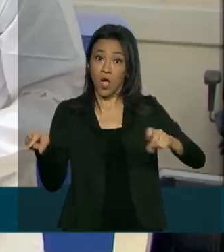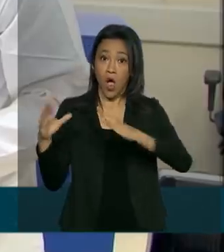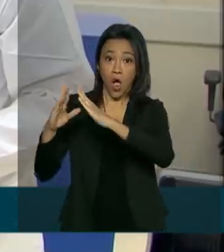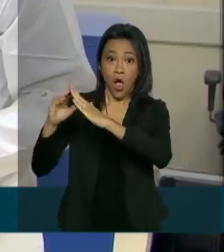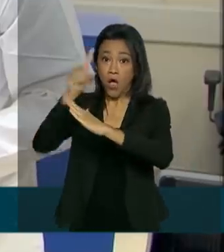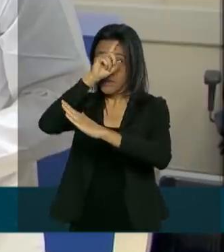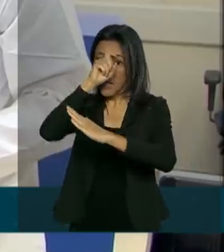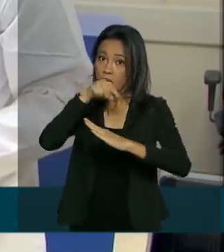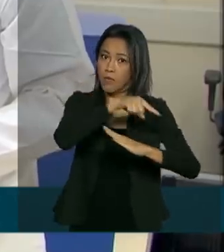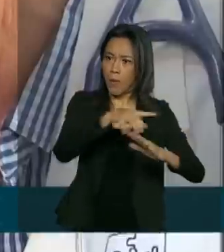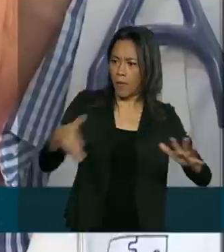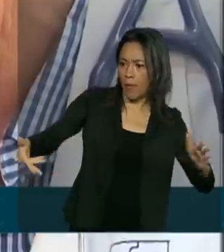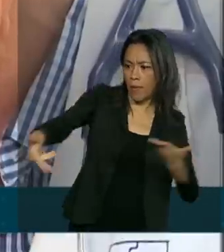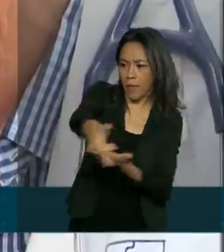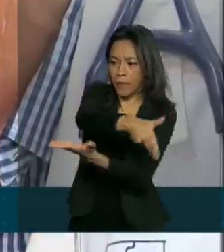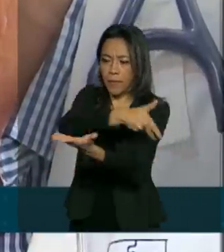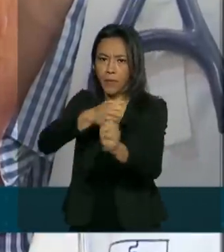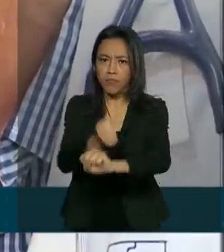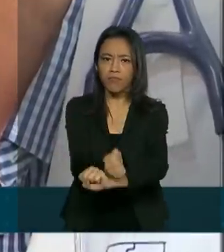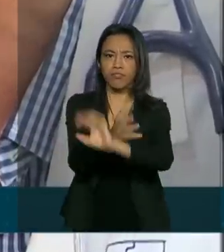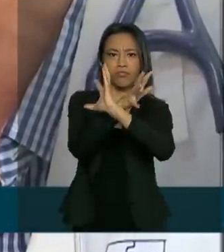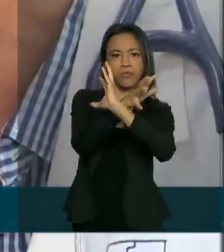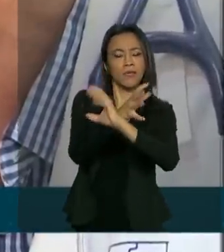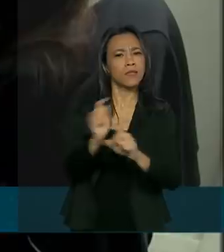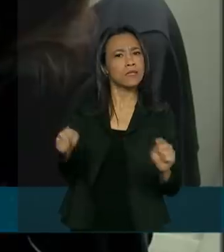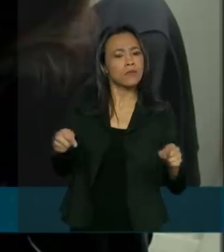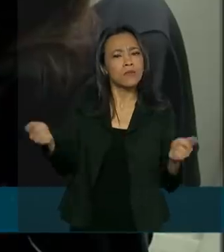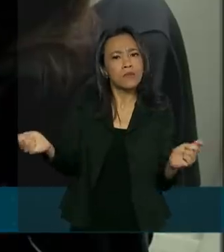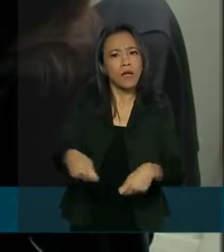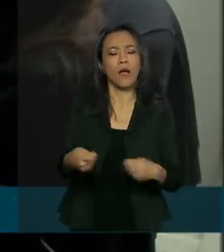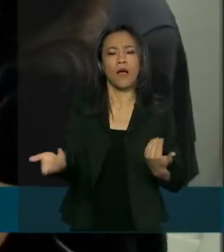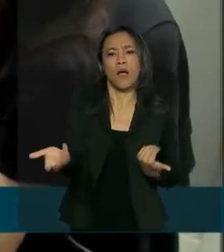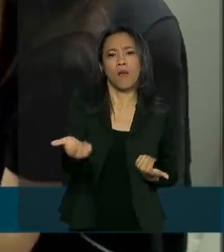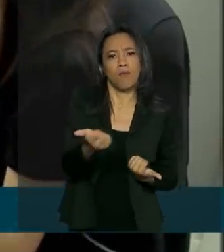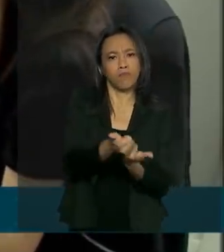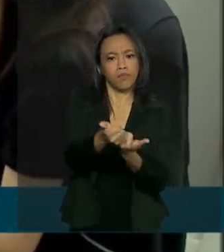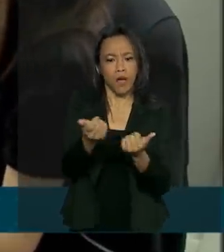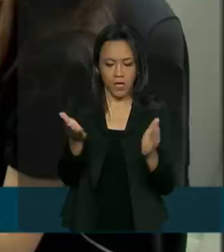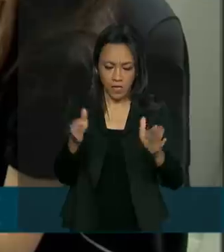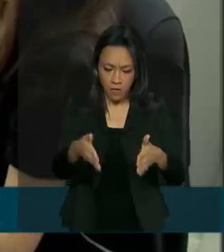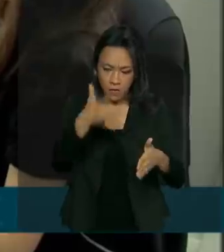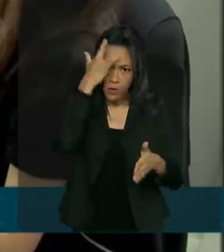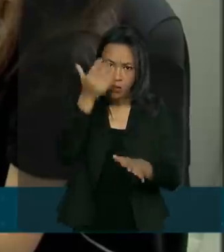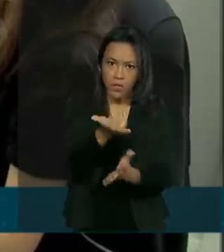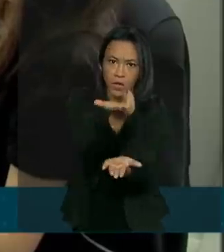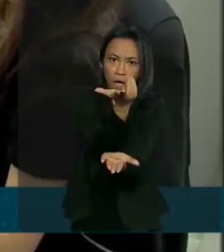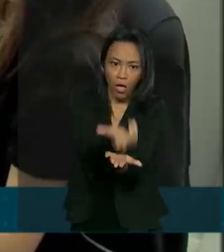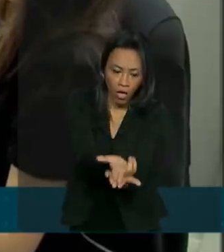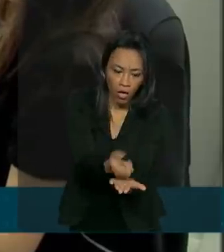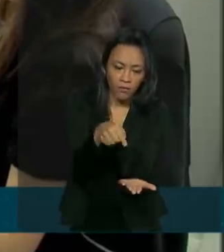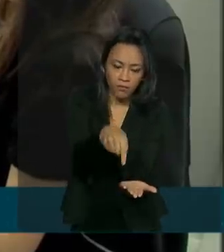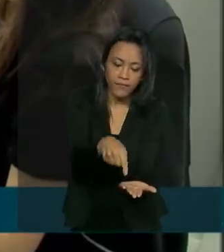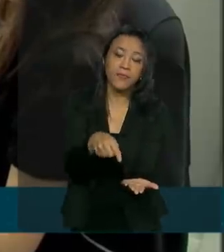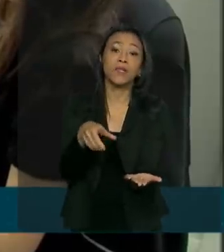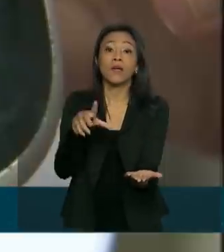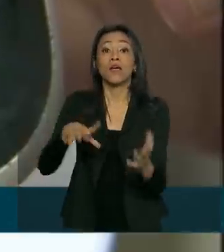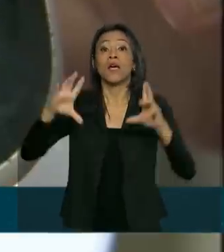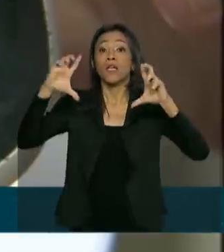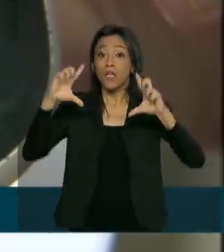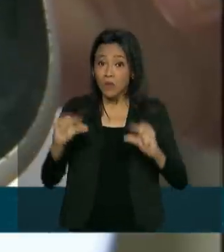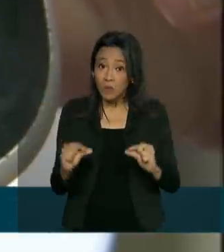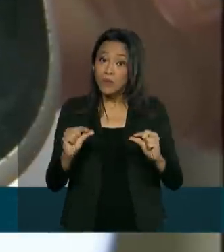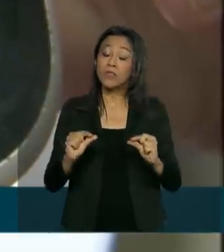especializada, numa ação que pode ajudar a estabilizar o paciente em crise, desafogando as OTIs.